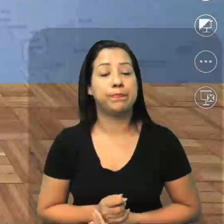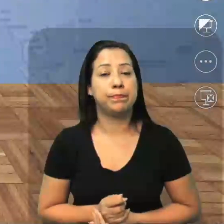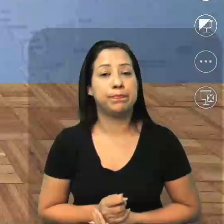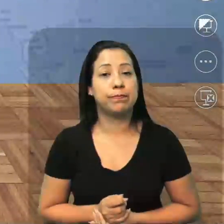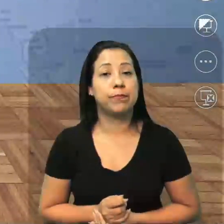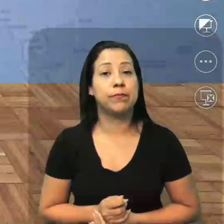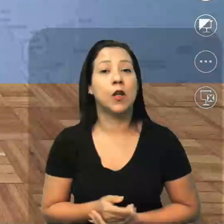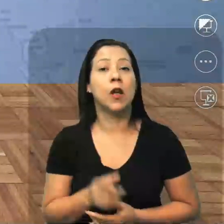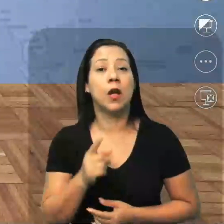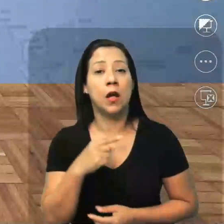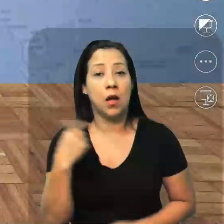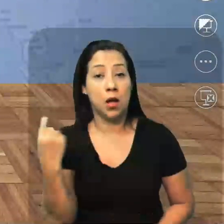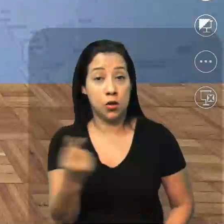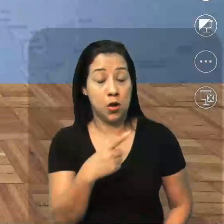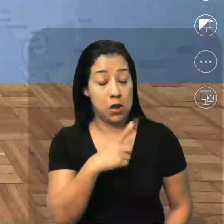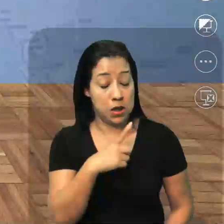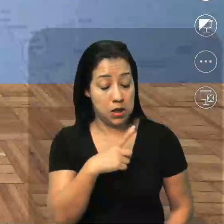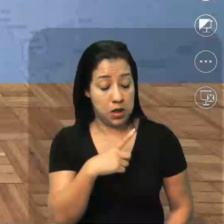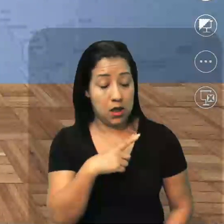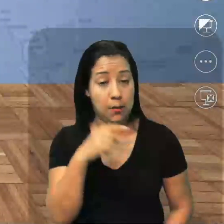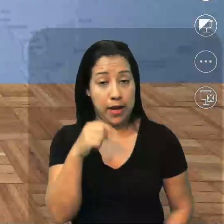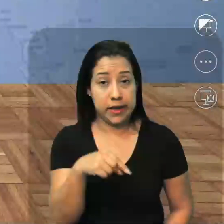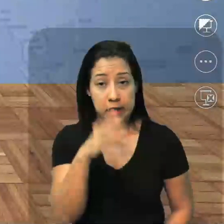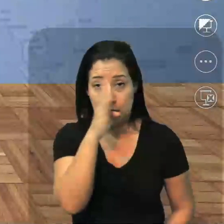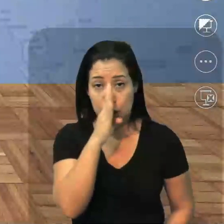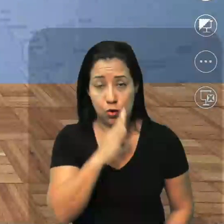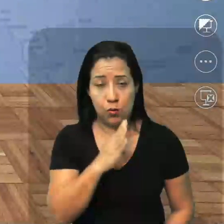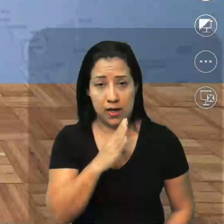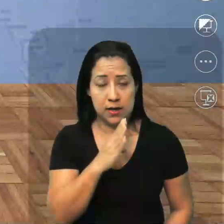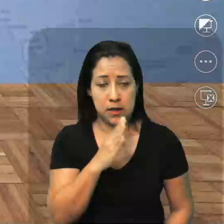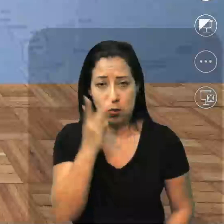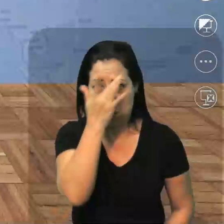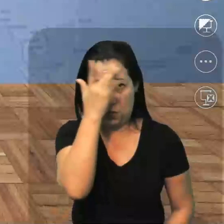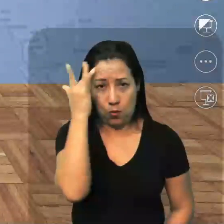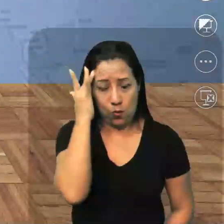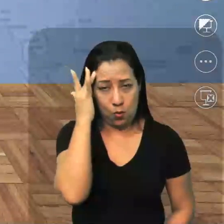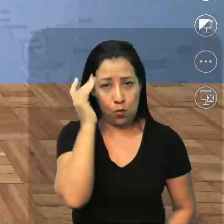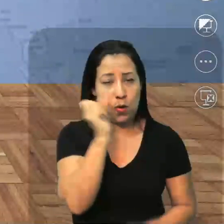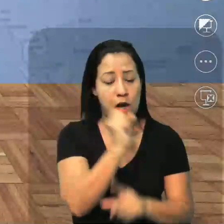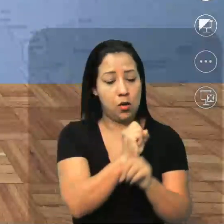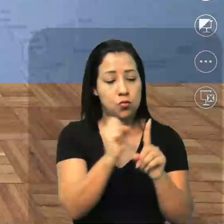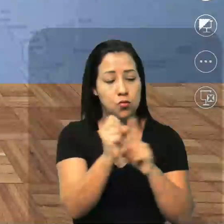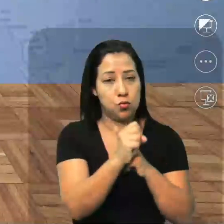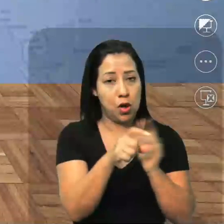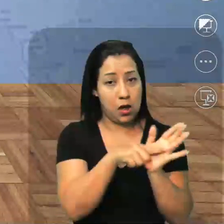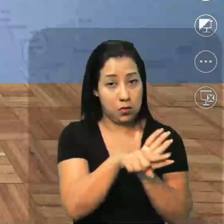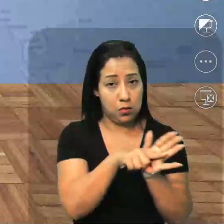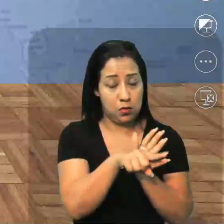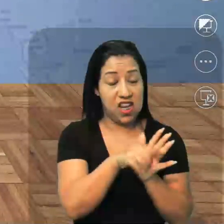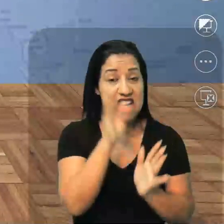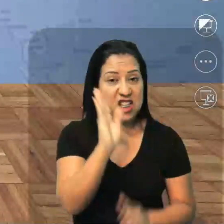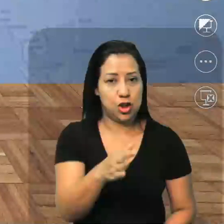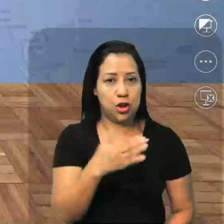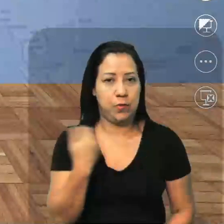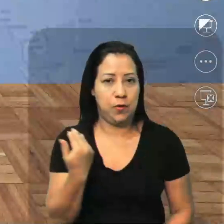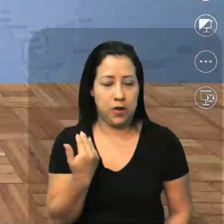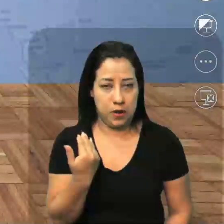Nós temos aqui no Brasil um sociólogo, ele já morreu,